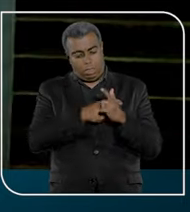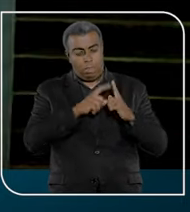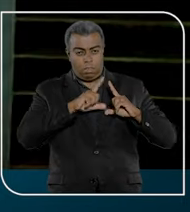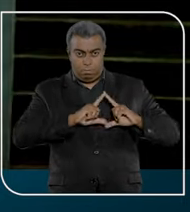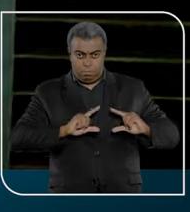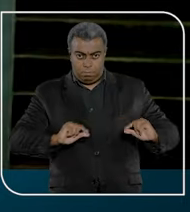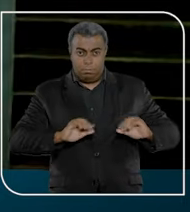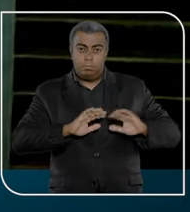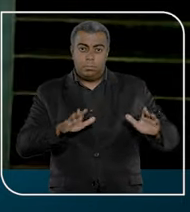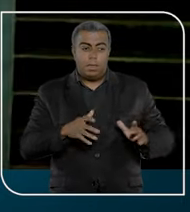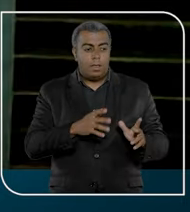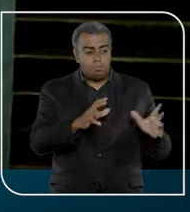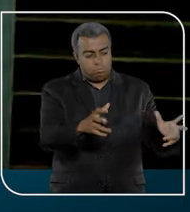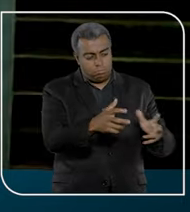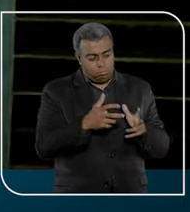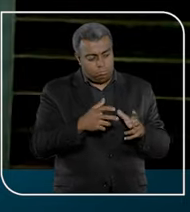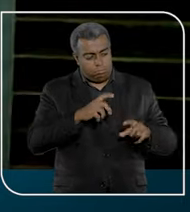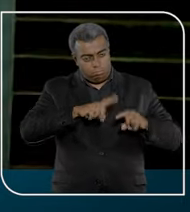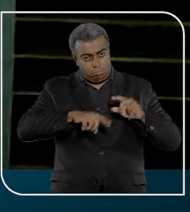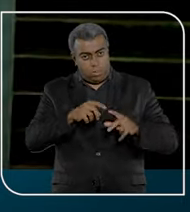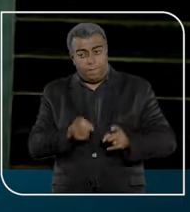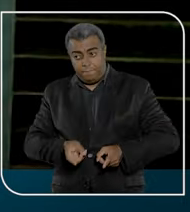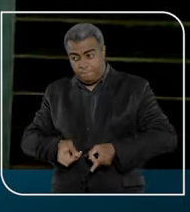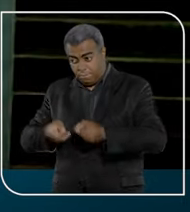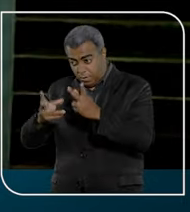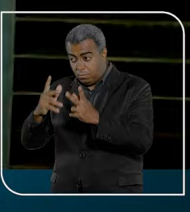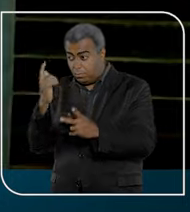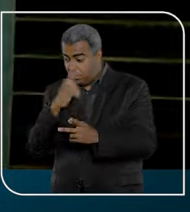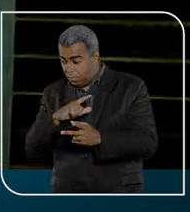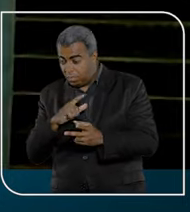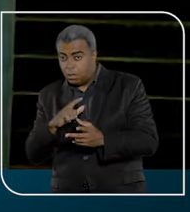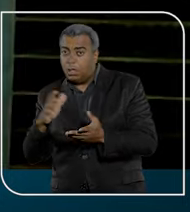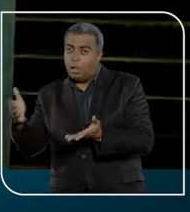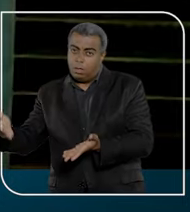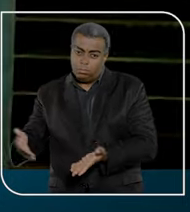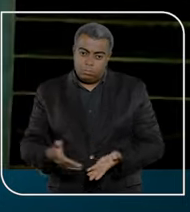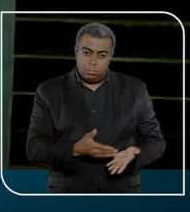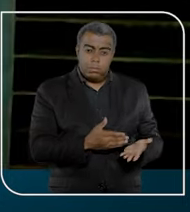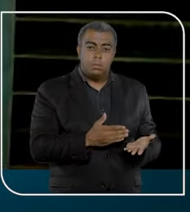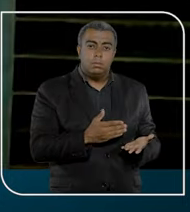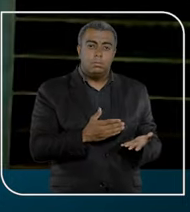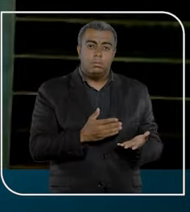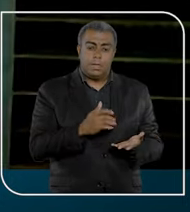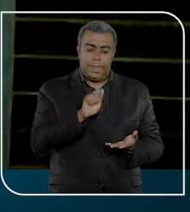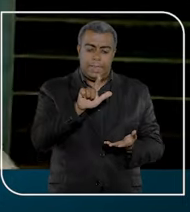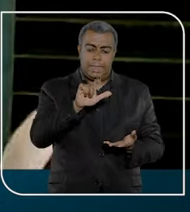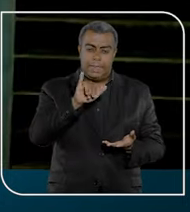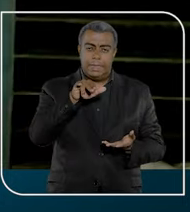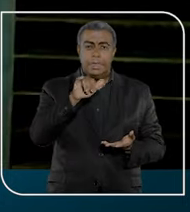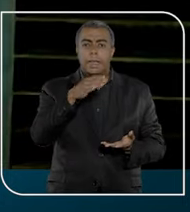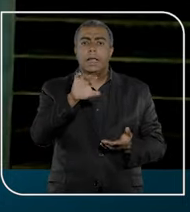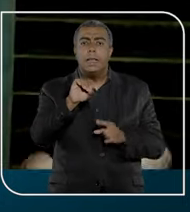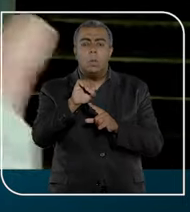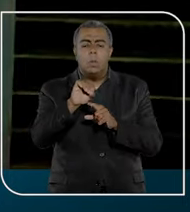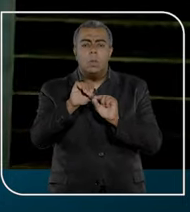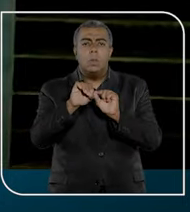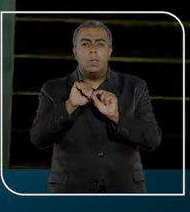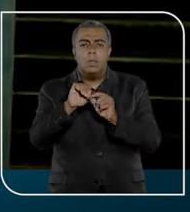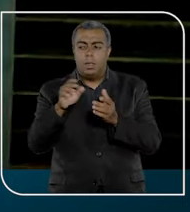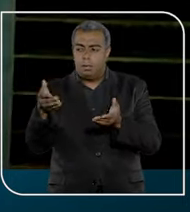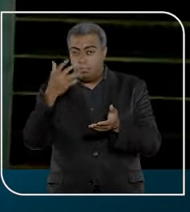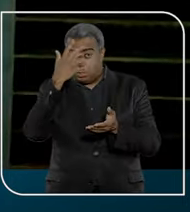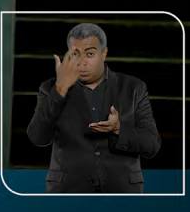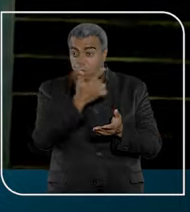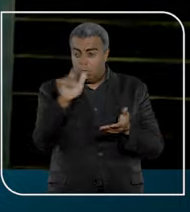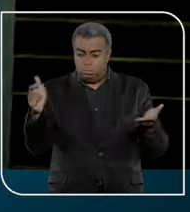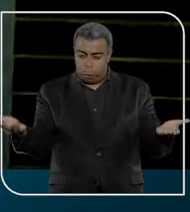em juízo. Então, o bem foi penhorado e aí ele vai ser levado para a alienação. O que é alienar? É